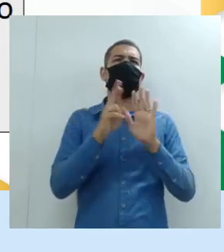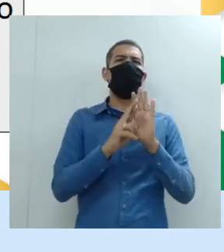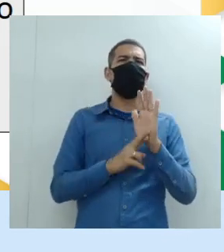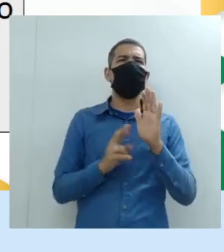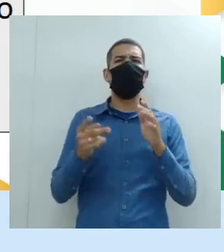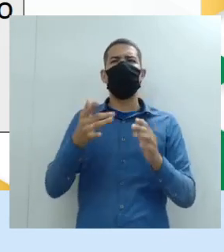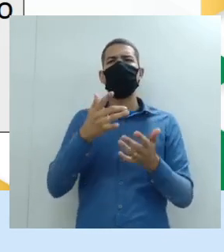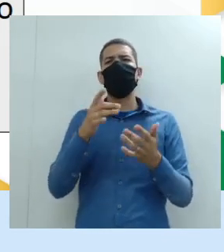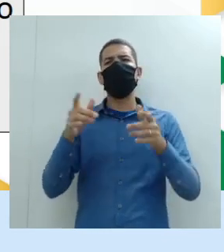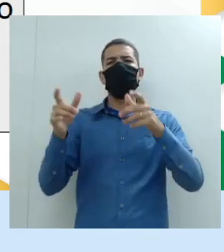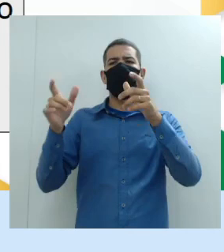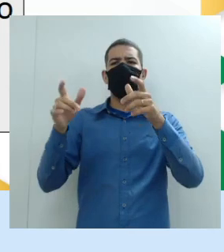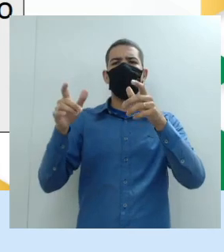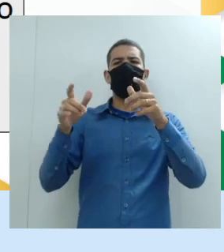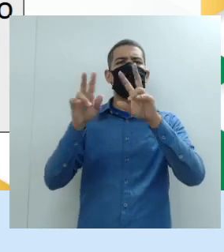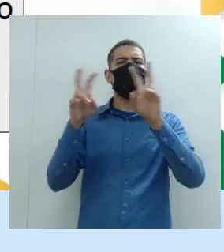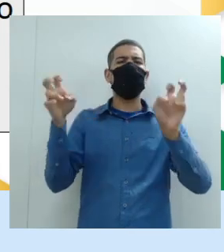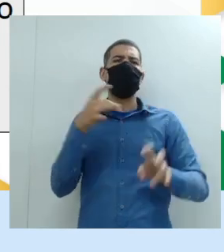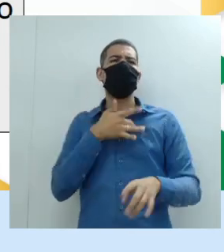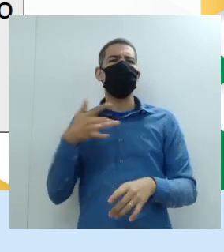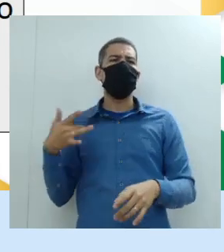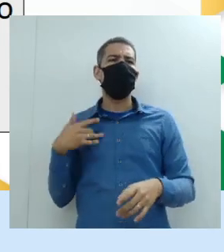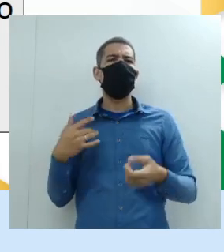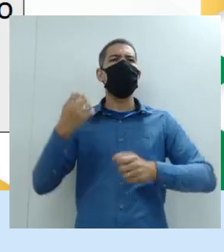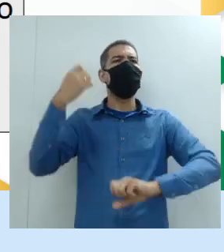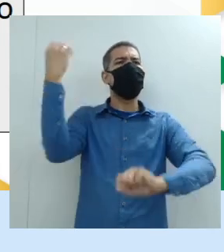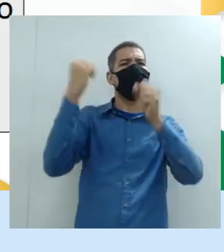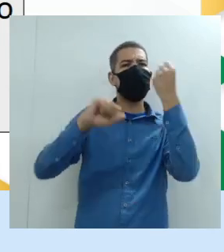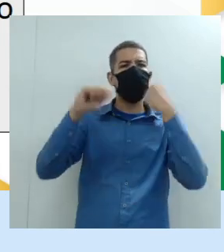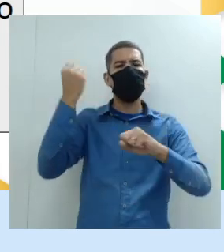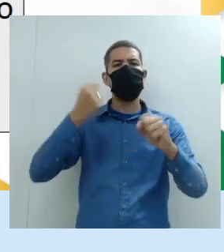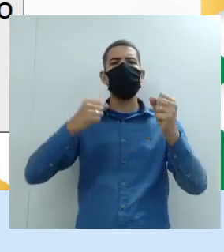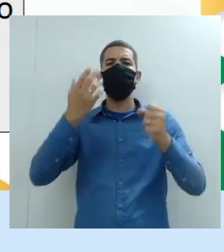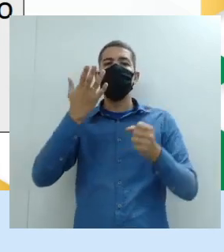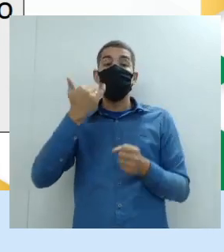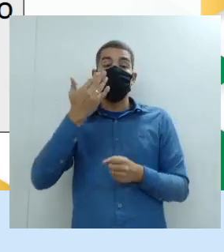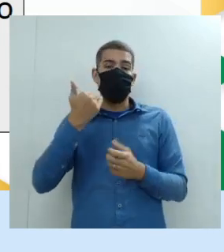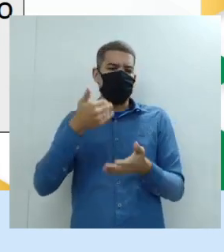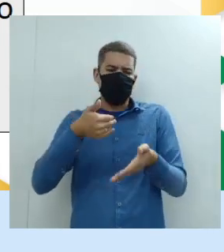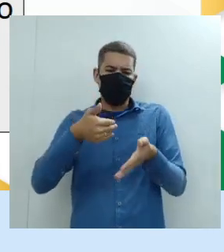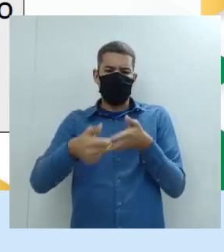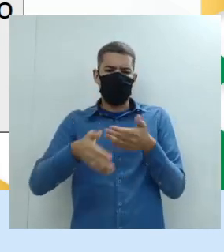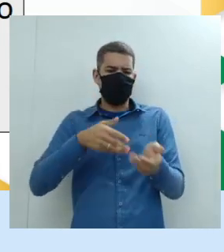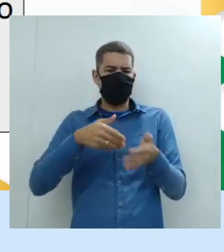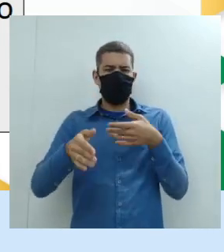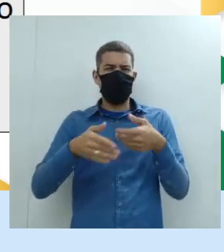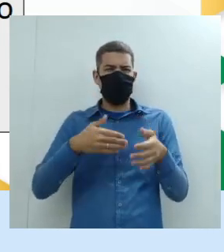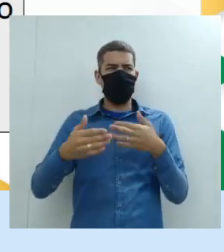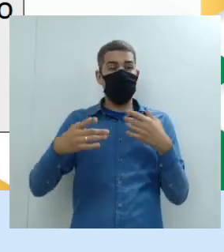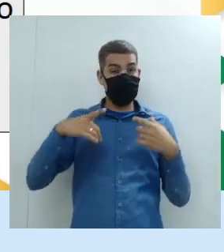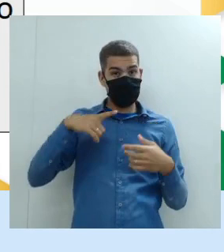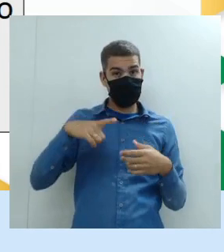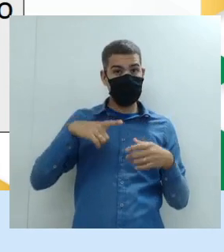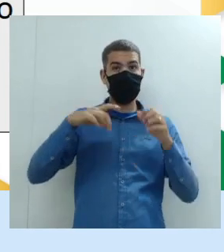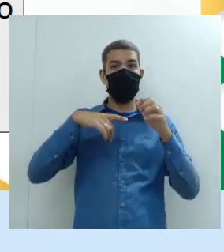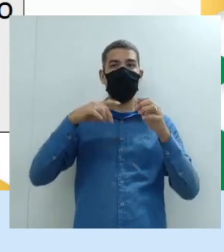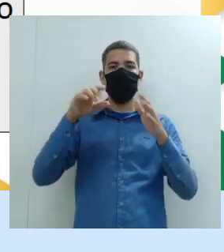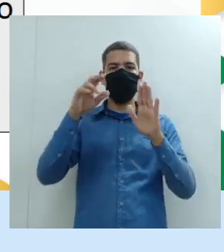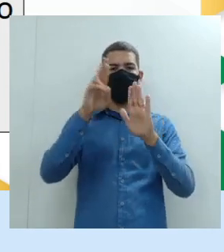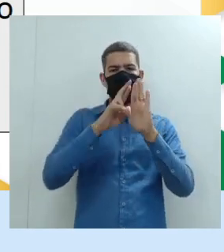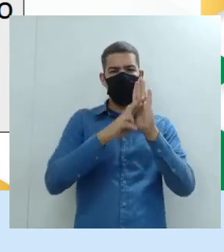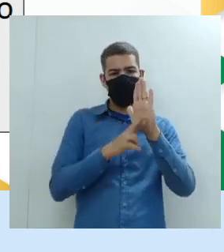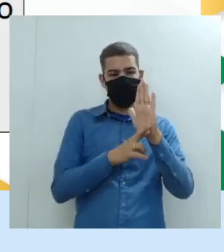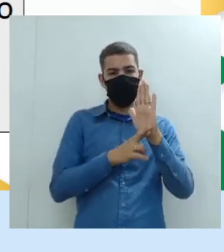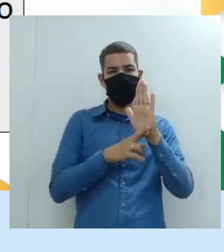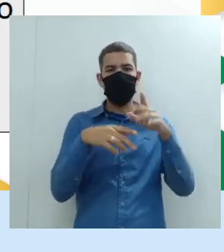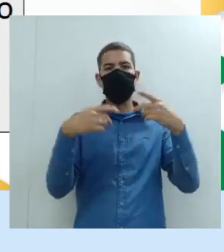área da indústria, na área da alimentação, qualquer coisa que você for trabalhar com relatório, você vai ter que